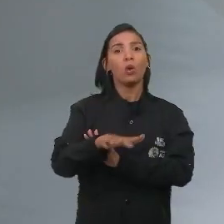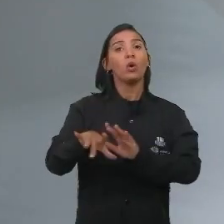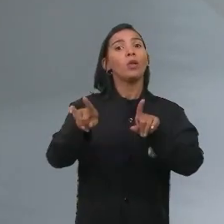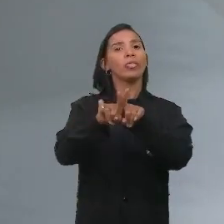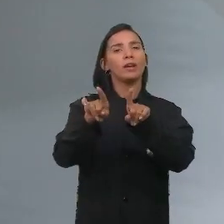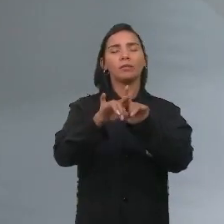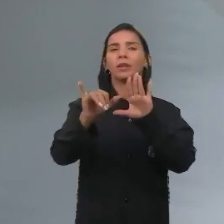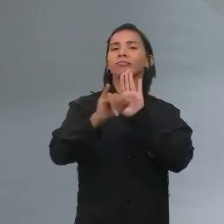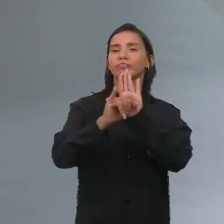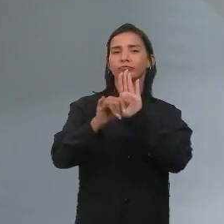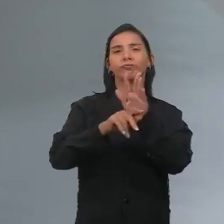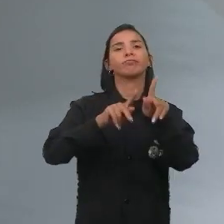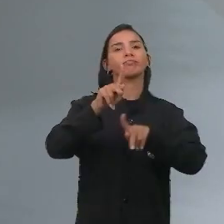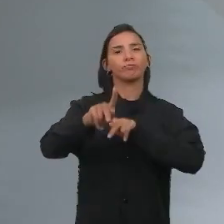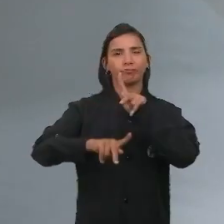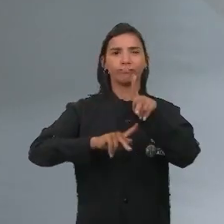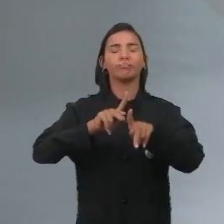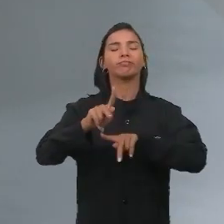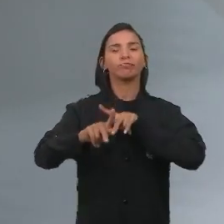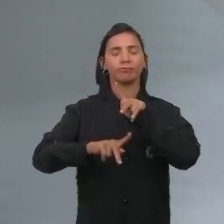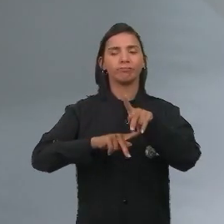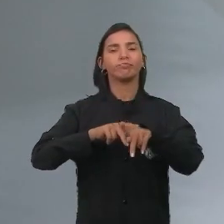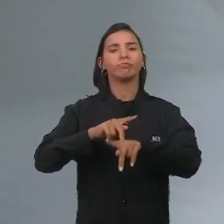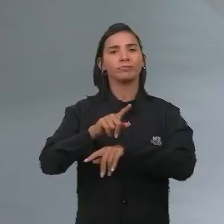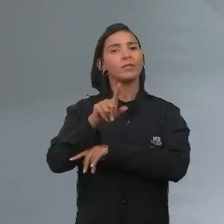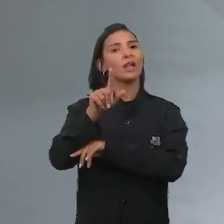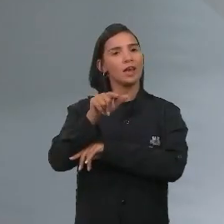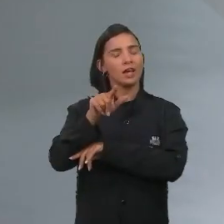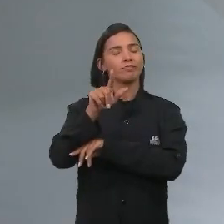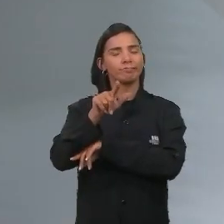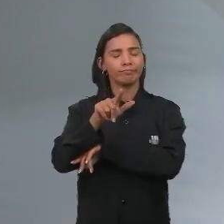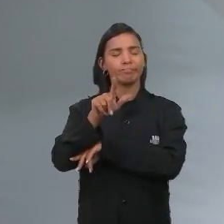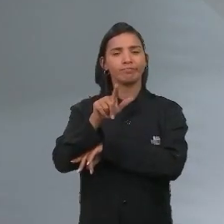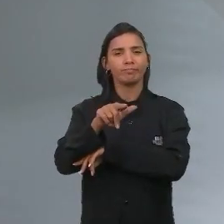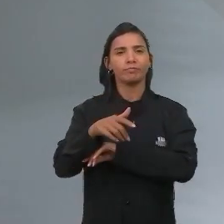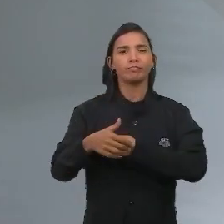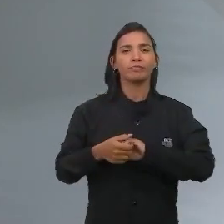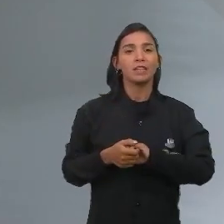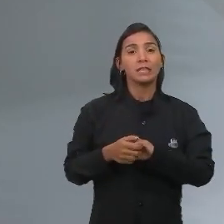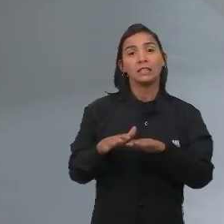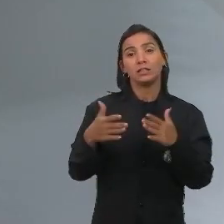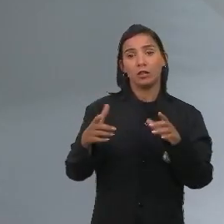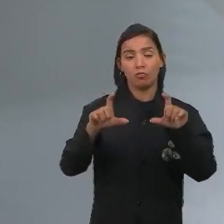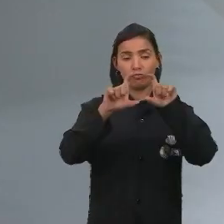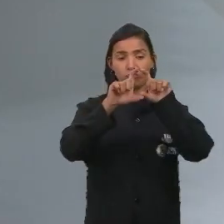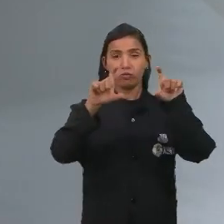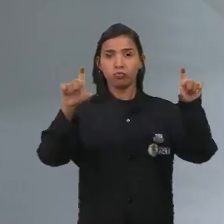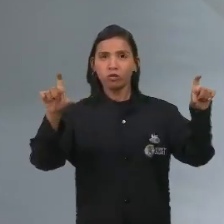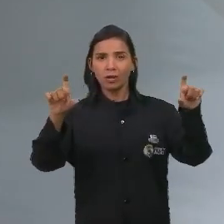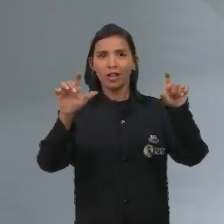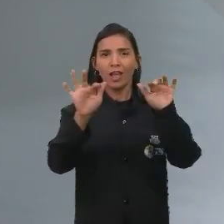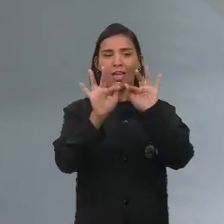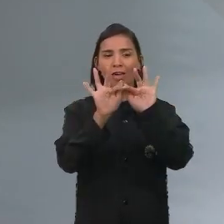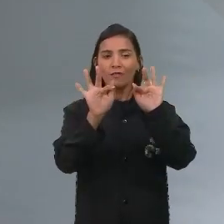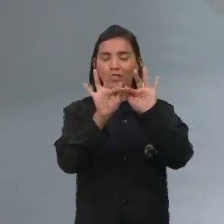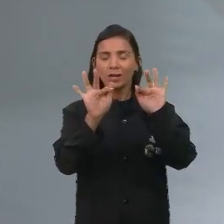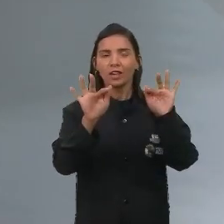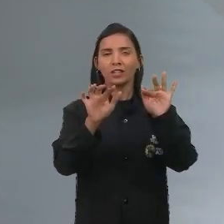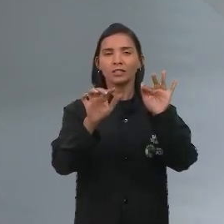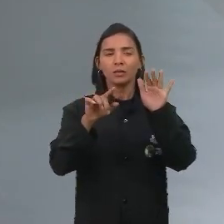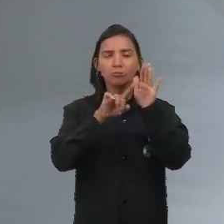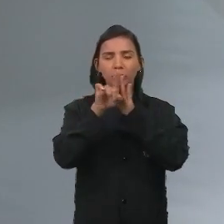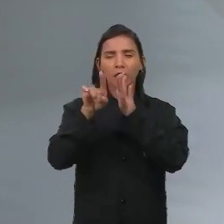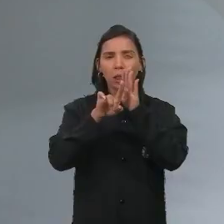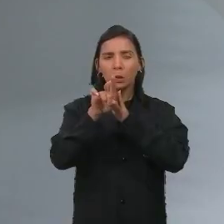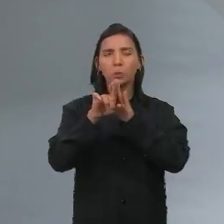identidade de um determinado povo, né, de uma determinada civilização. O próprio enunciado da questão, ele traz, né,